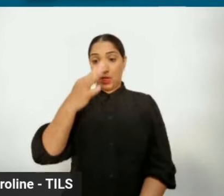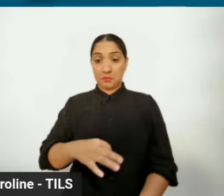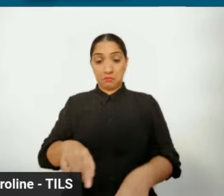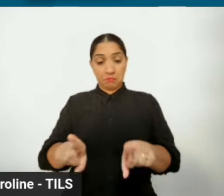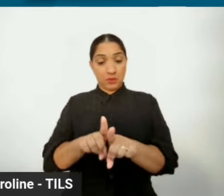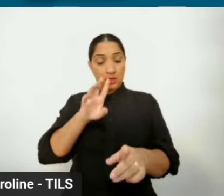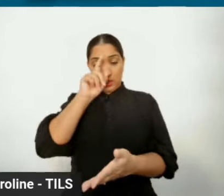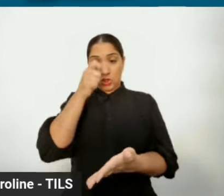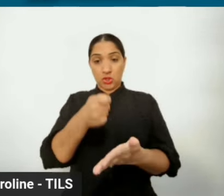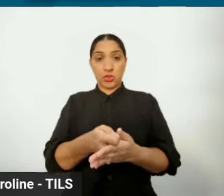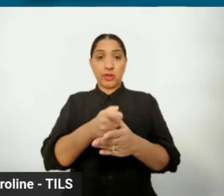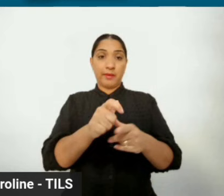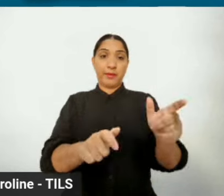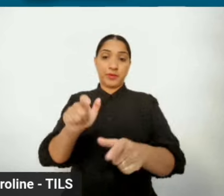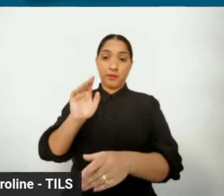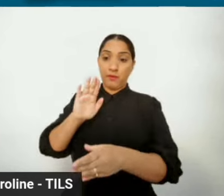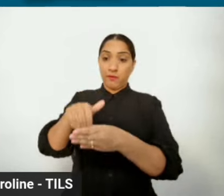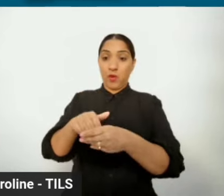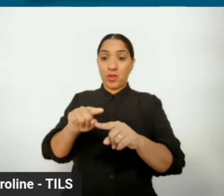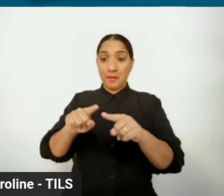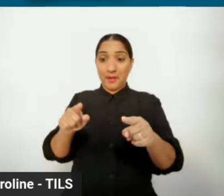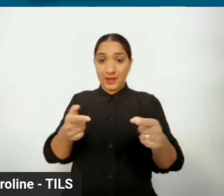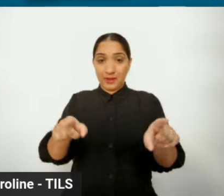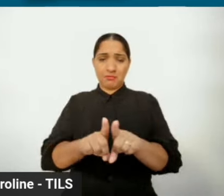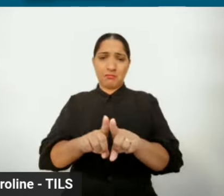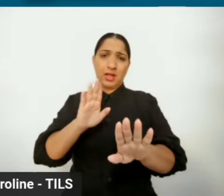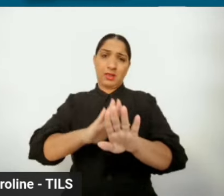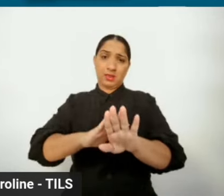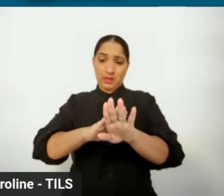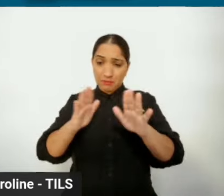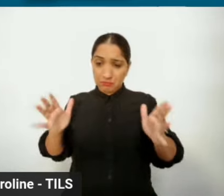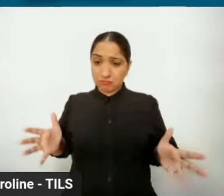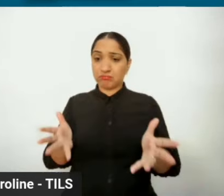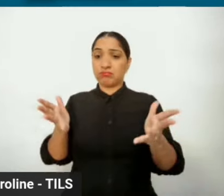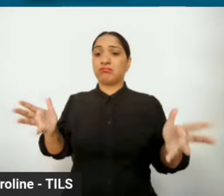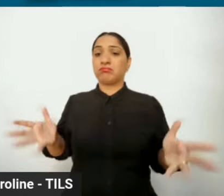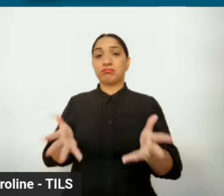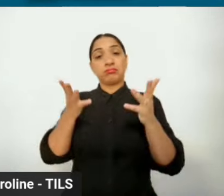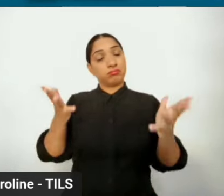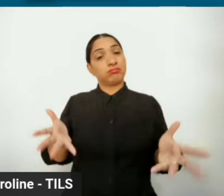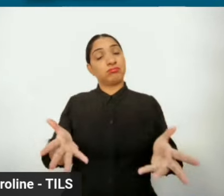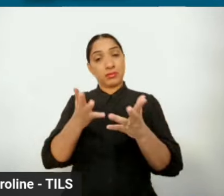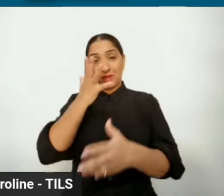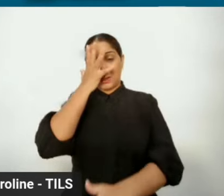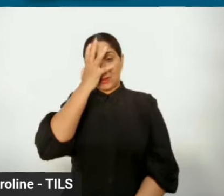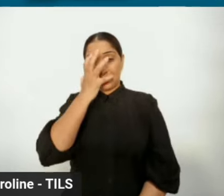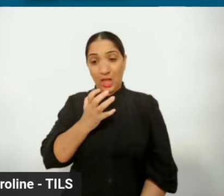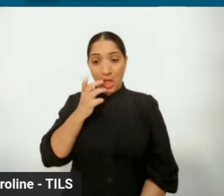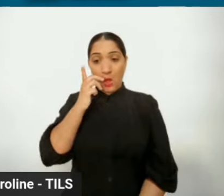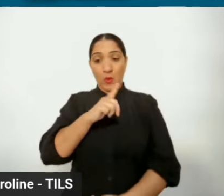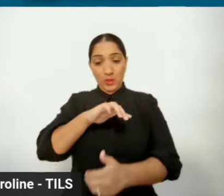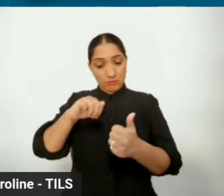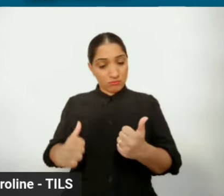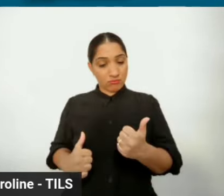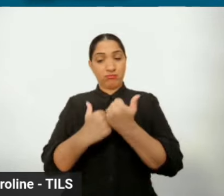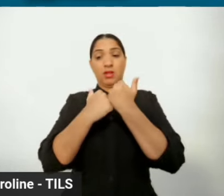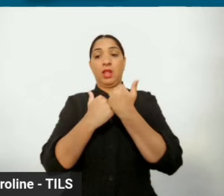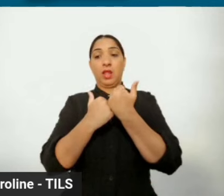voto para essas pessoas, mas incentivá-las ao máximo, postularem também as suas candidaturas. Já são muitos